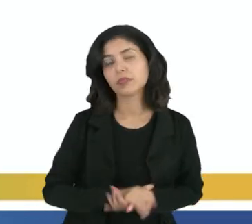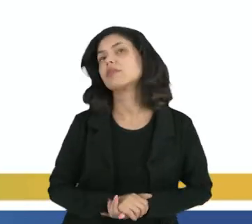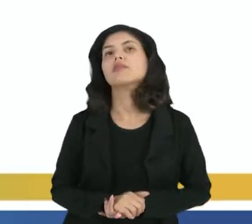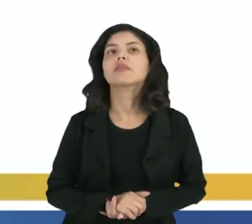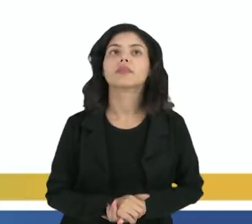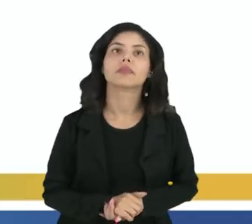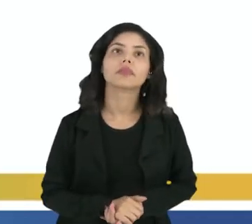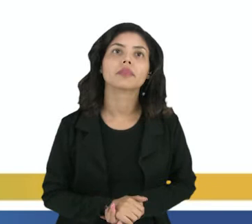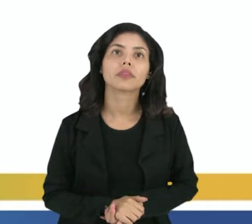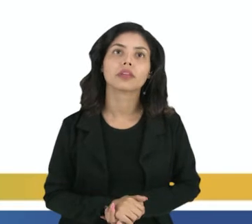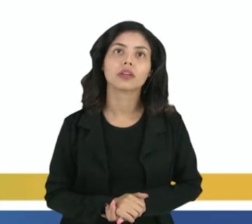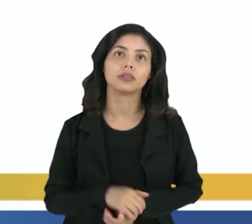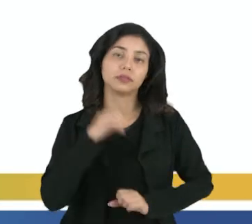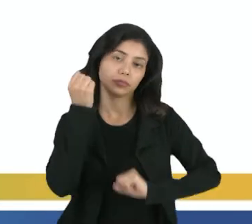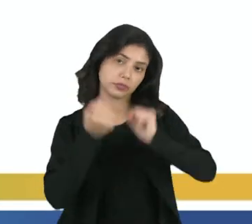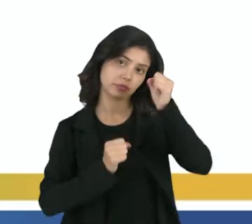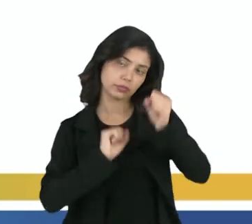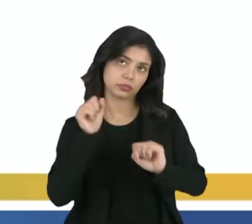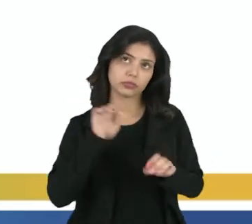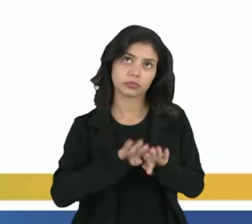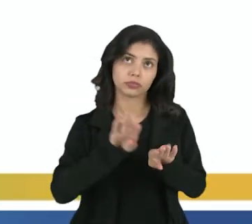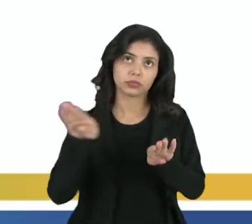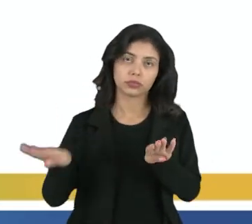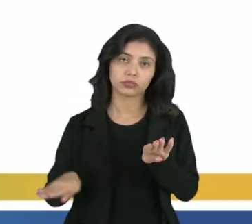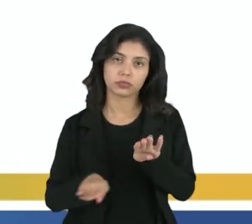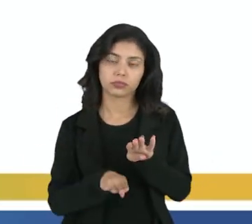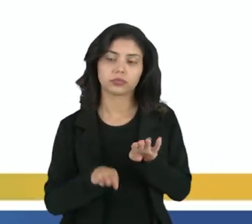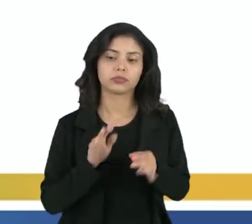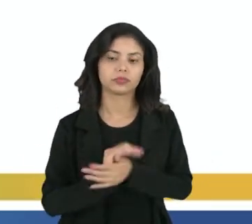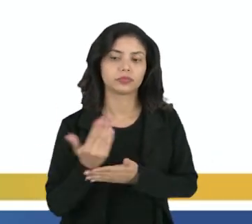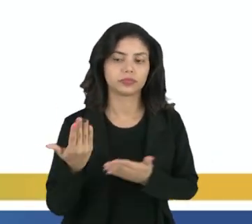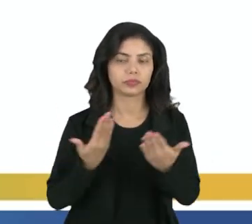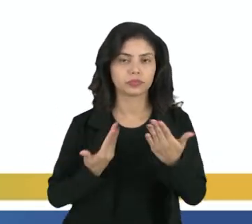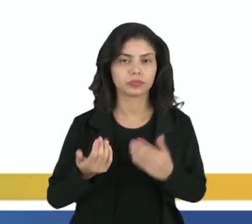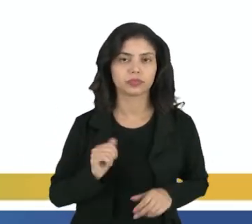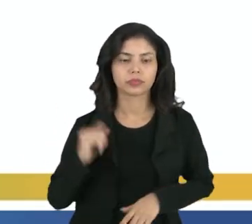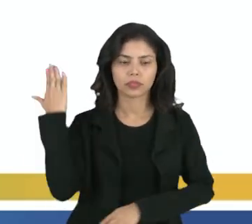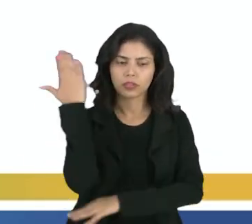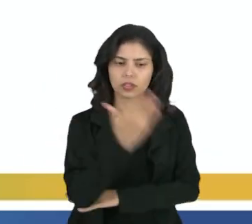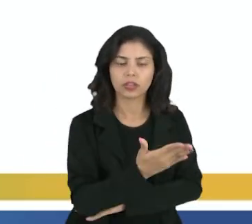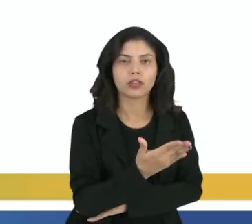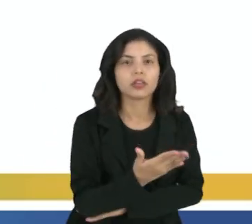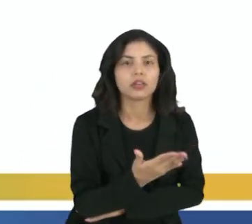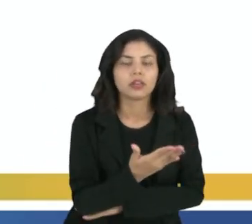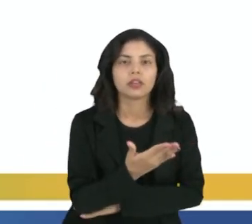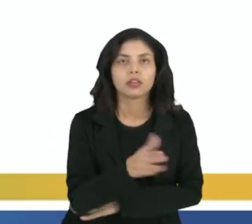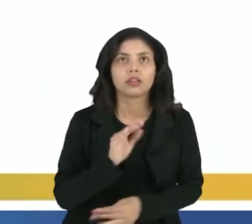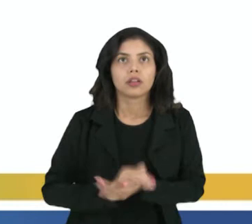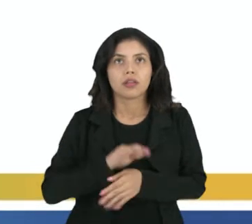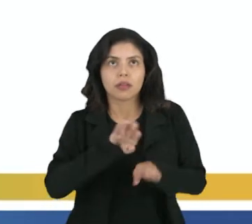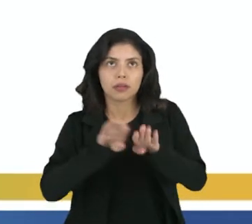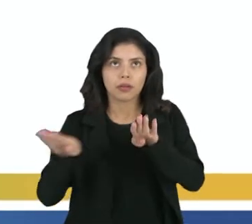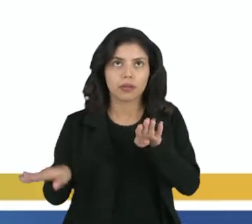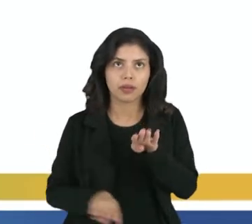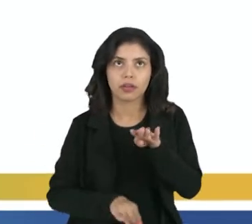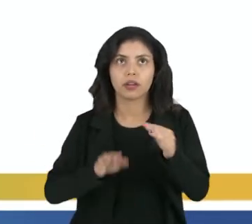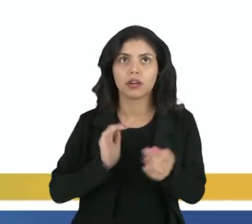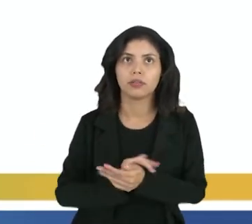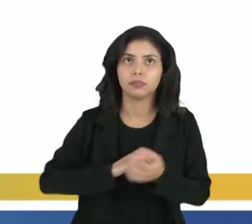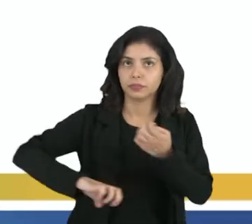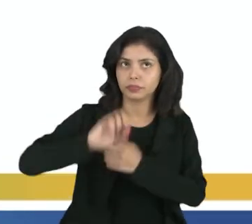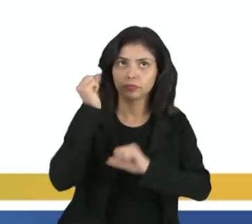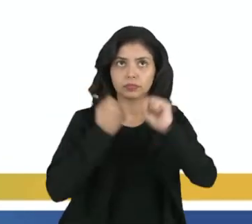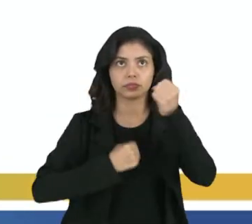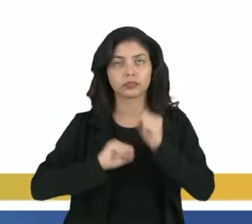certo? E a industrialização tem uma relação muito direta com o desequilíbrio ambiental. Então, com